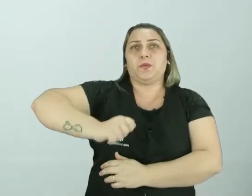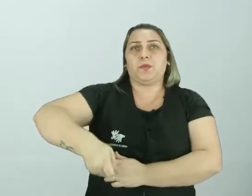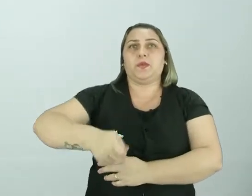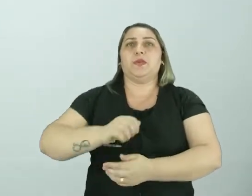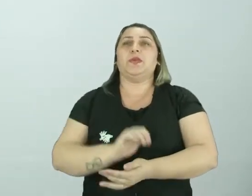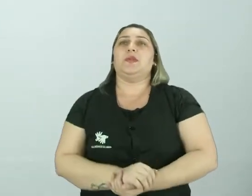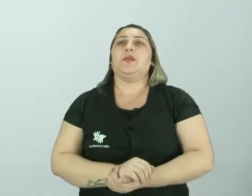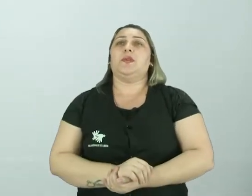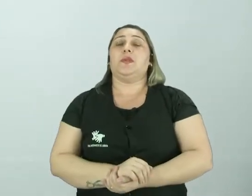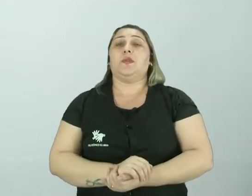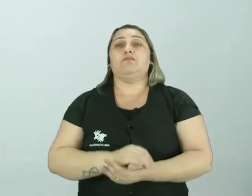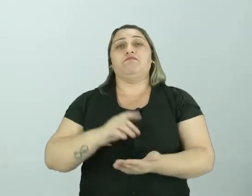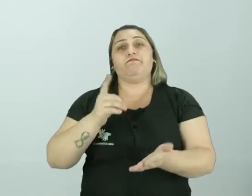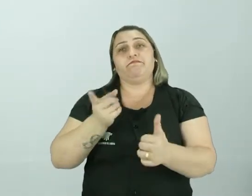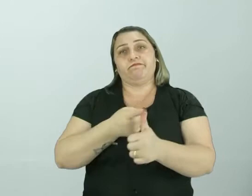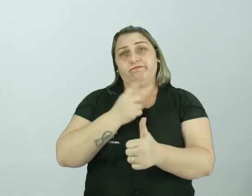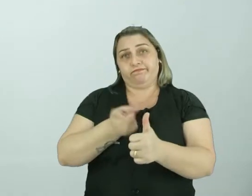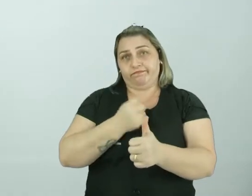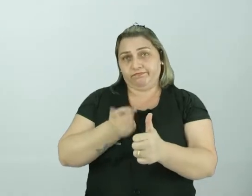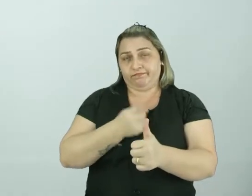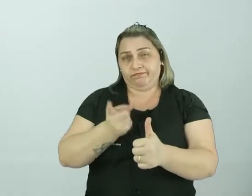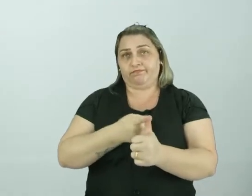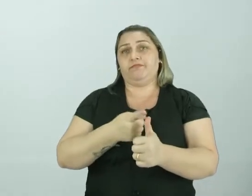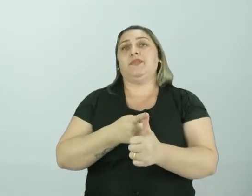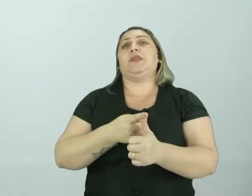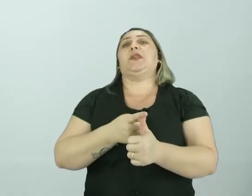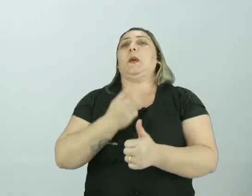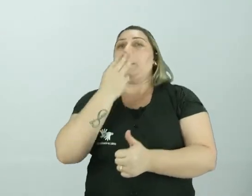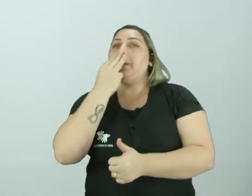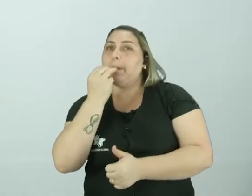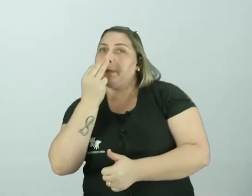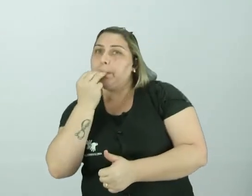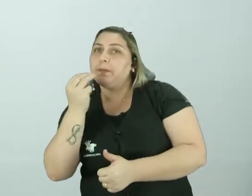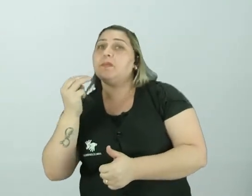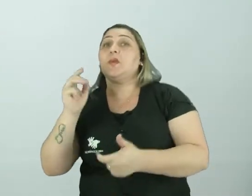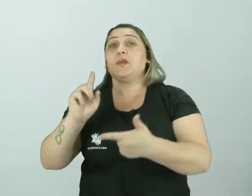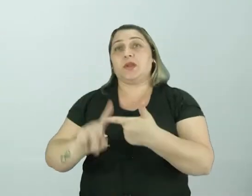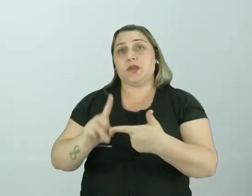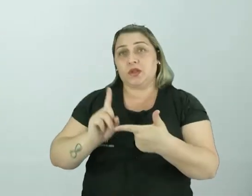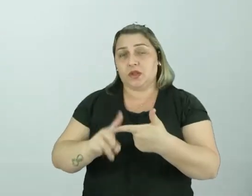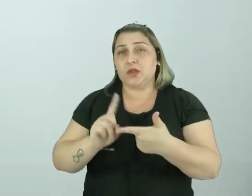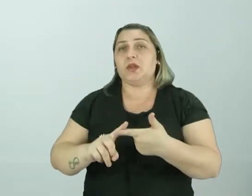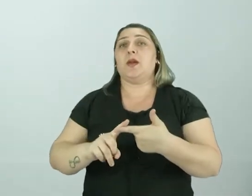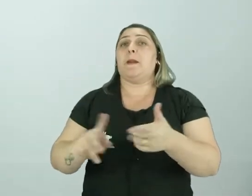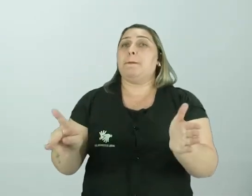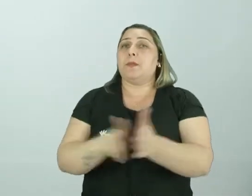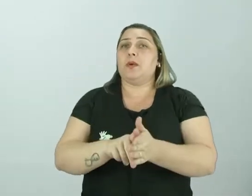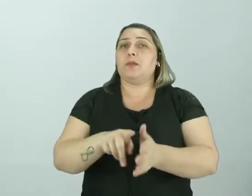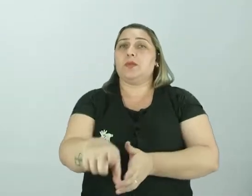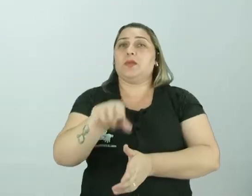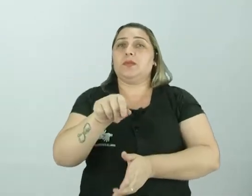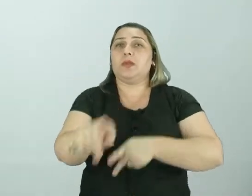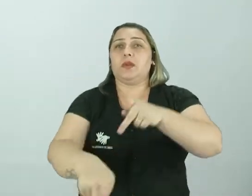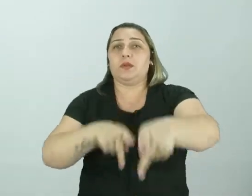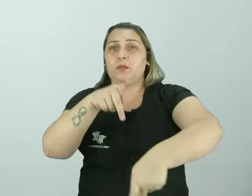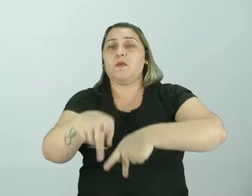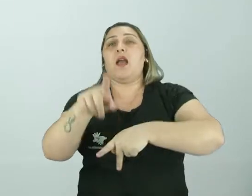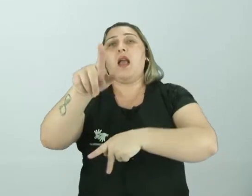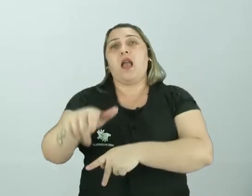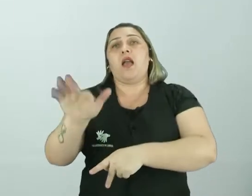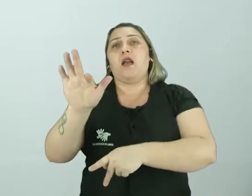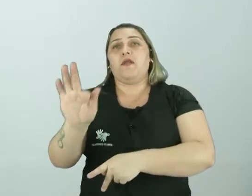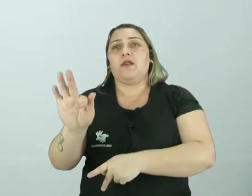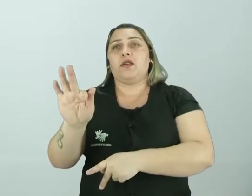apesar do primeiro presidente civil ser José Sarney, o primeiro presidente civil que vai ser eleito pela população, onde a população de fato